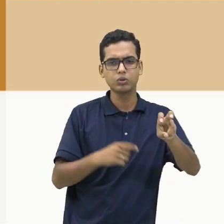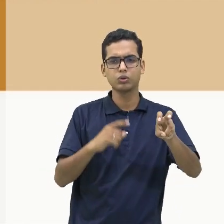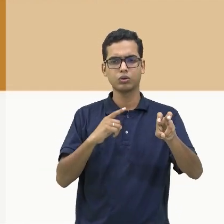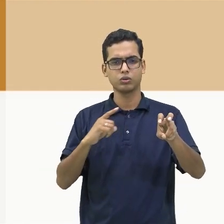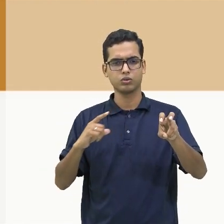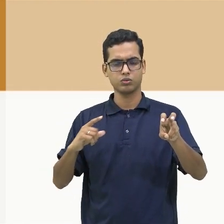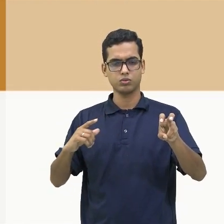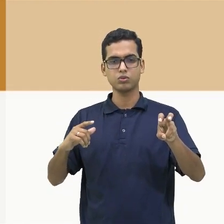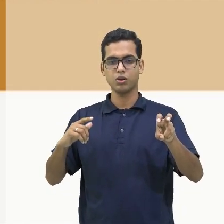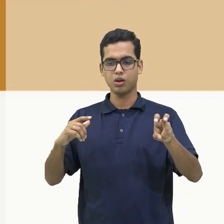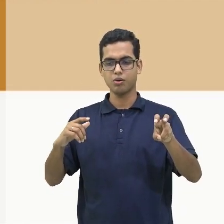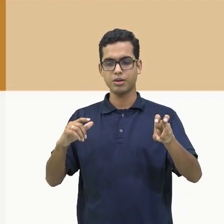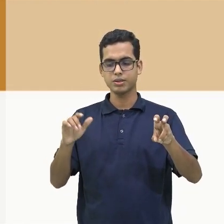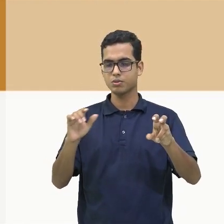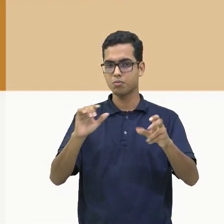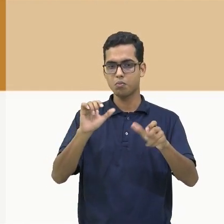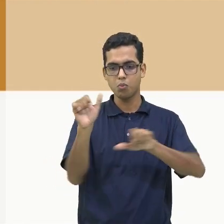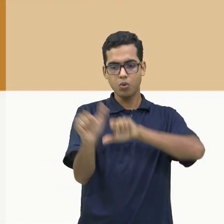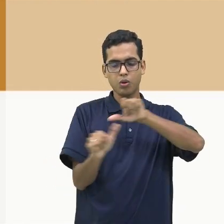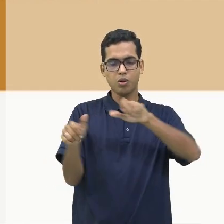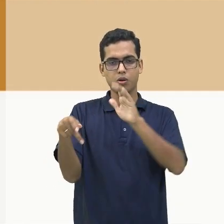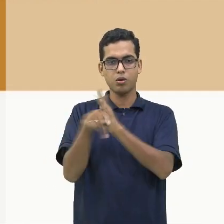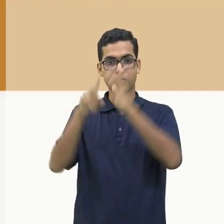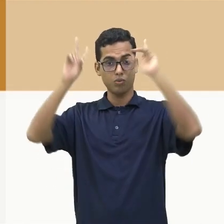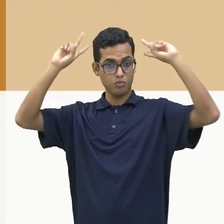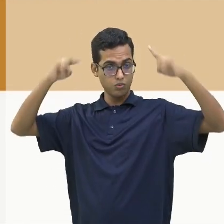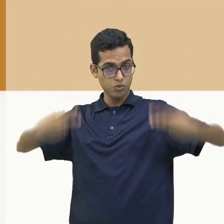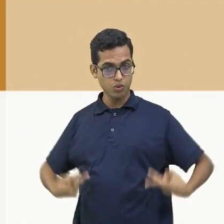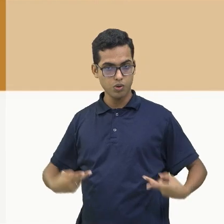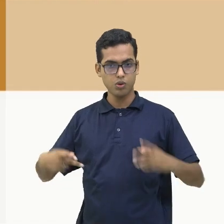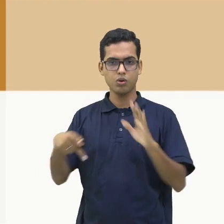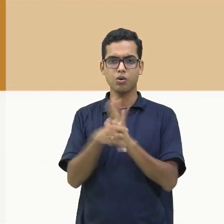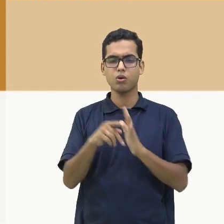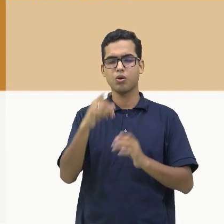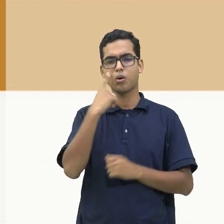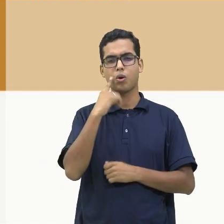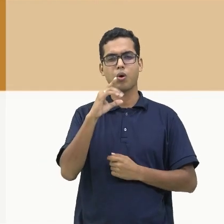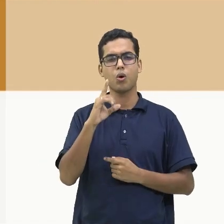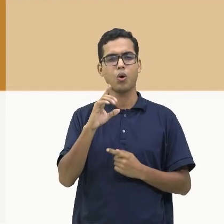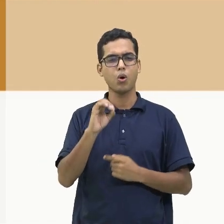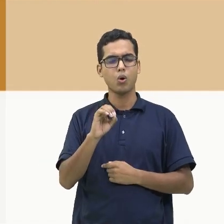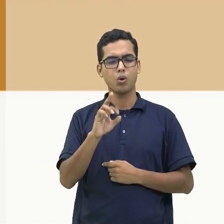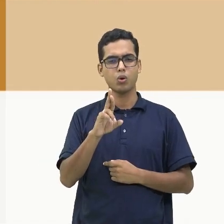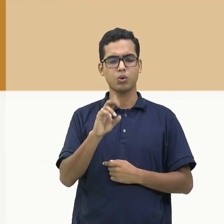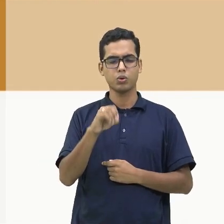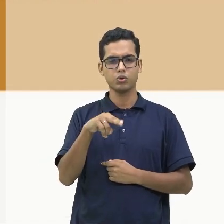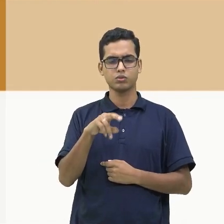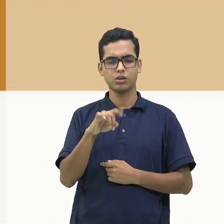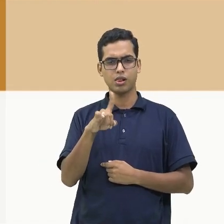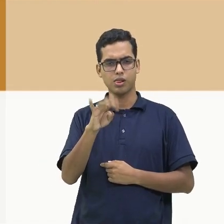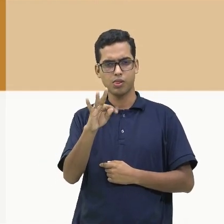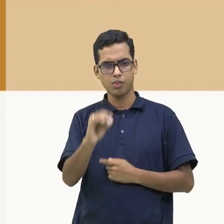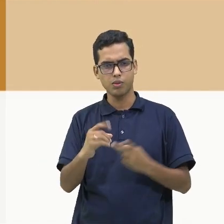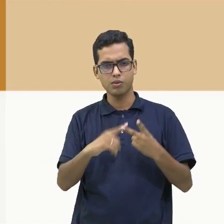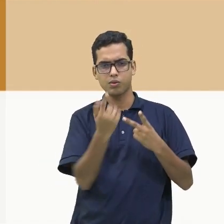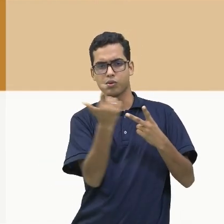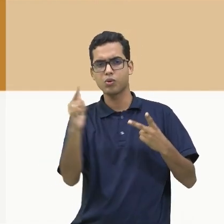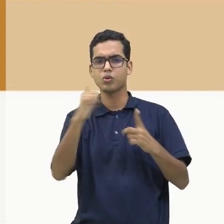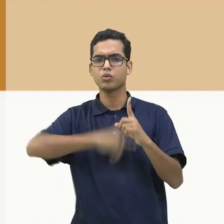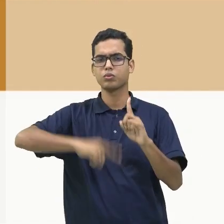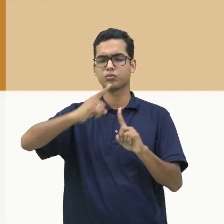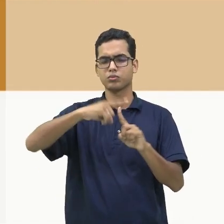em seres humanos, que são o Honorato e a Maria Caninana. E ainda em outras